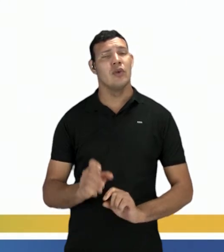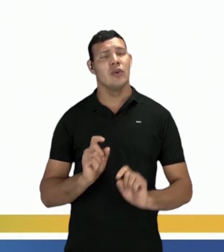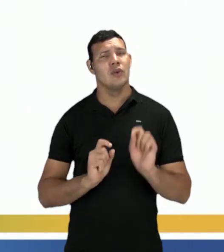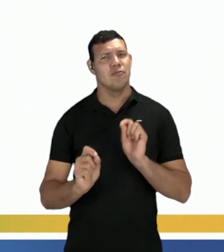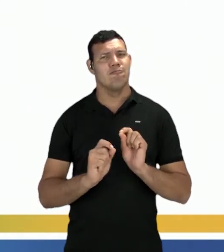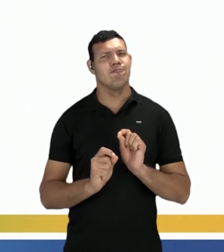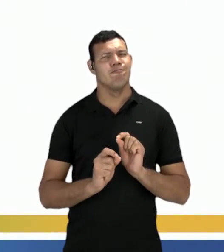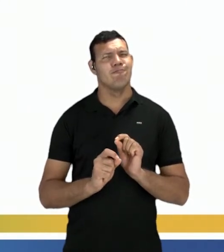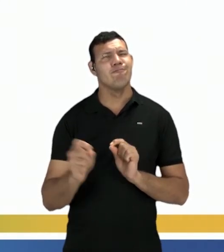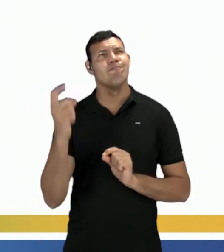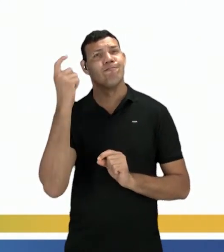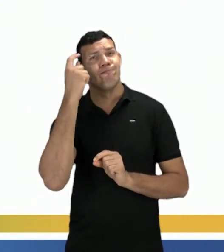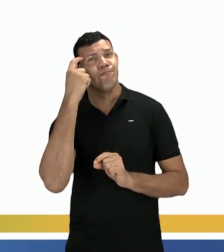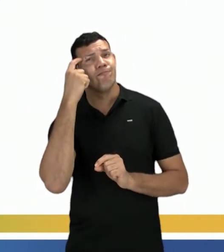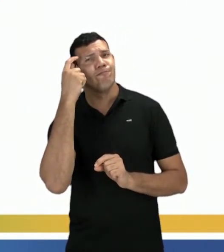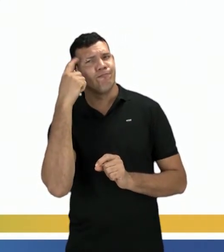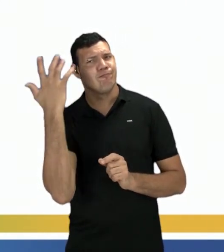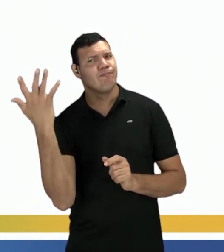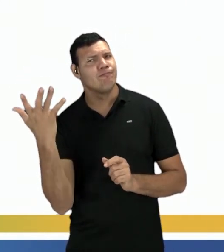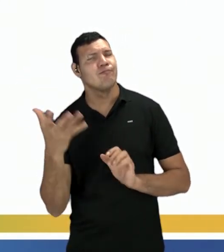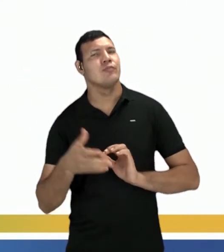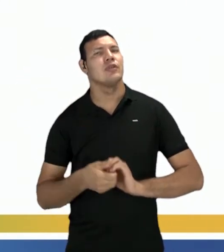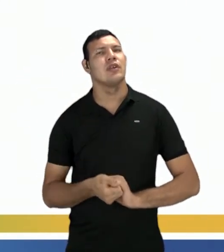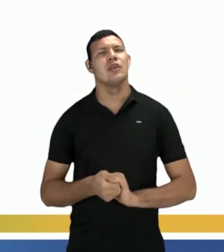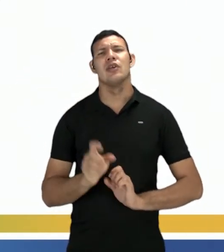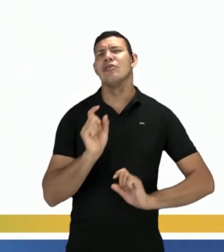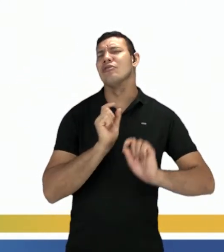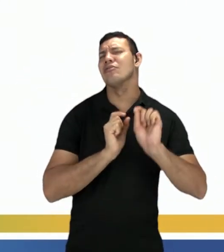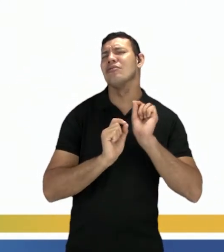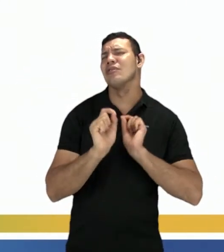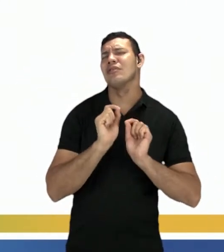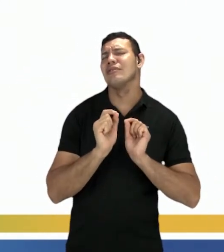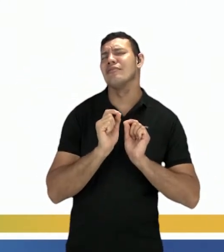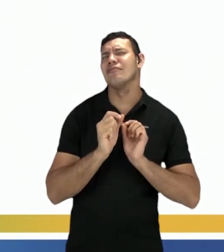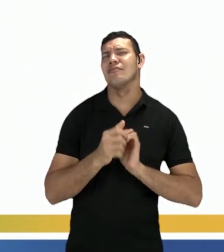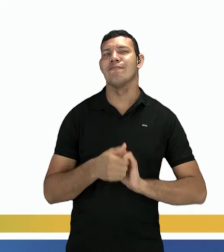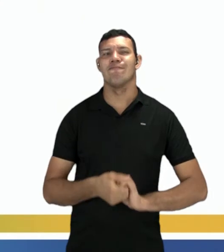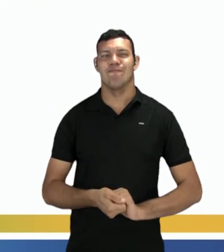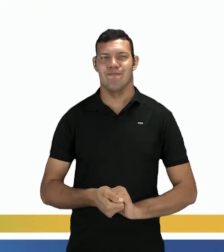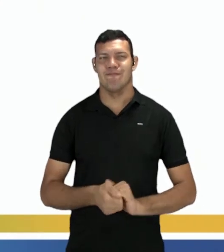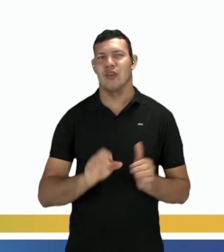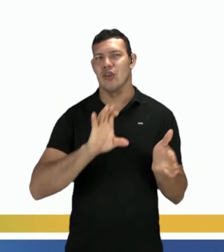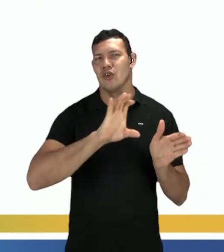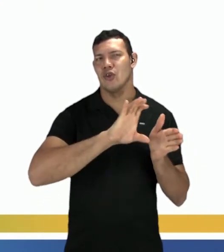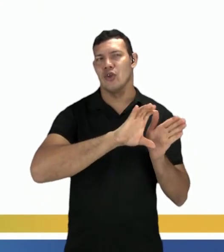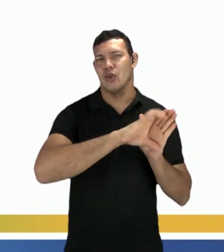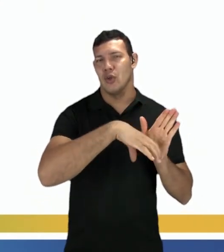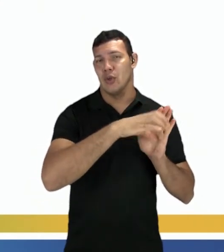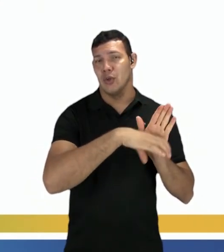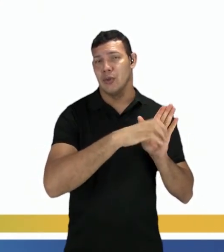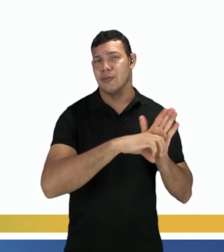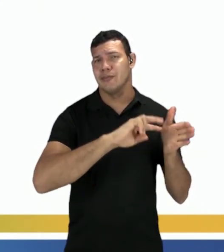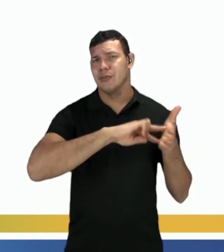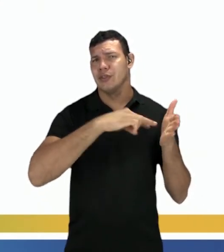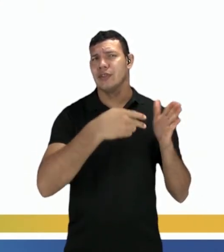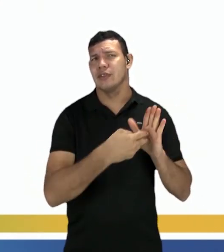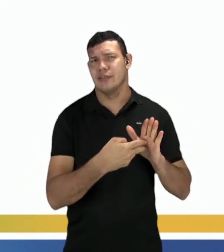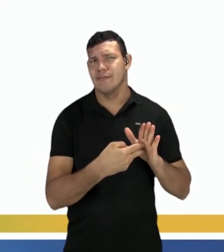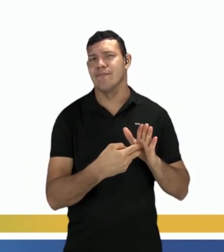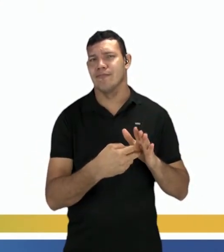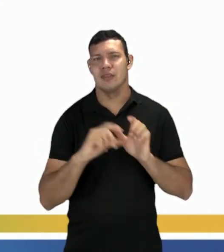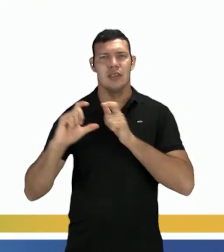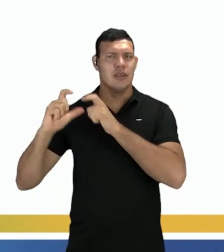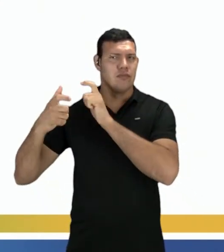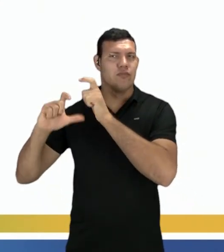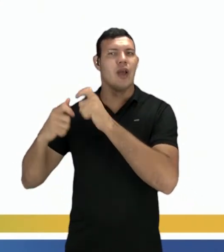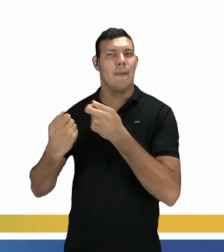lógica. Bom, a grosso modo, o que é essa concepção? Essa concepção fala que toda teoria ela deve